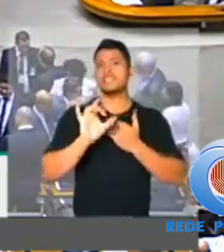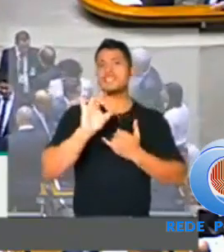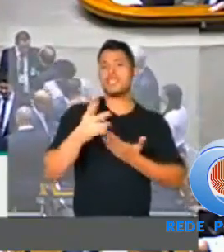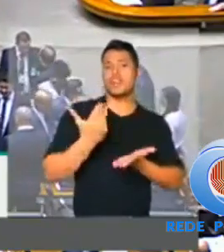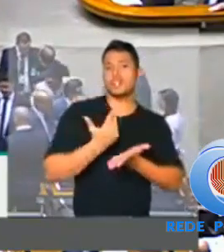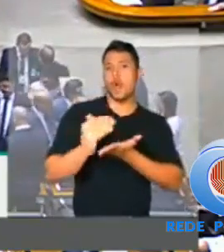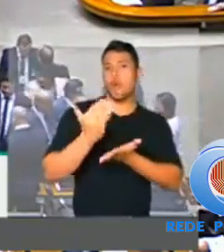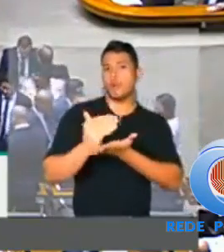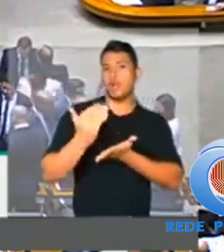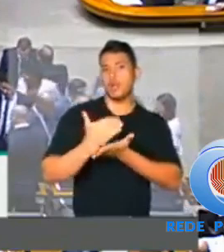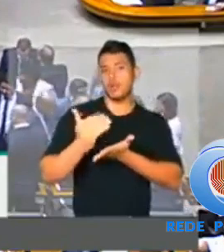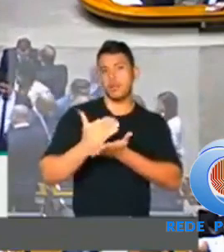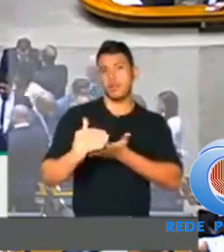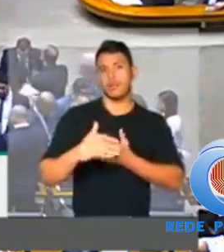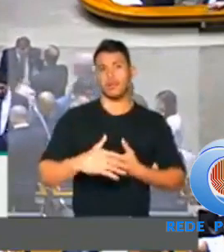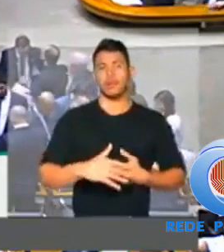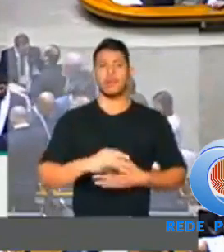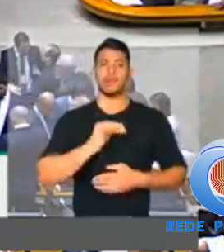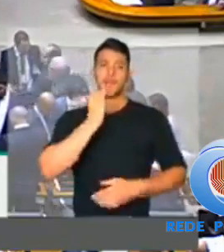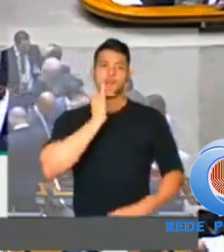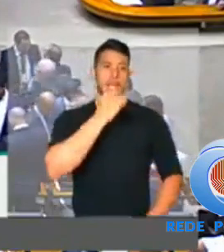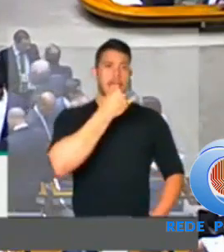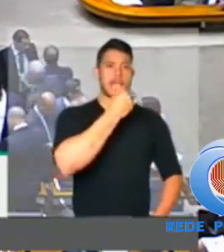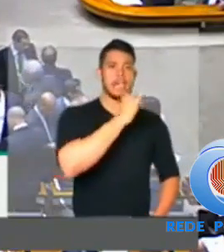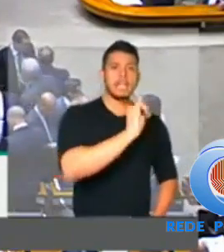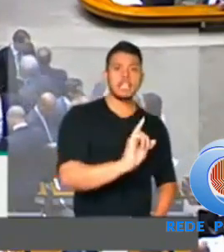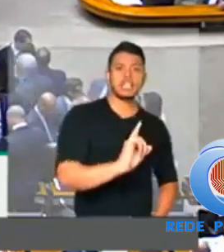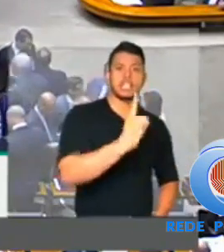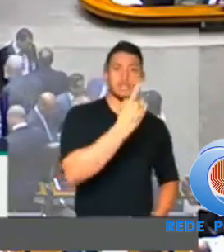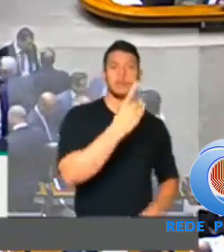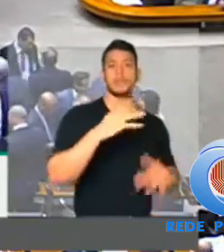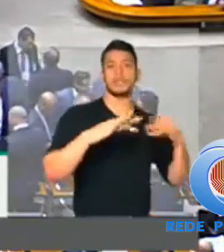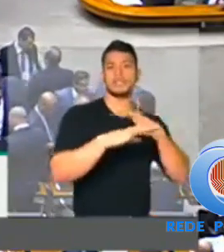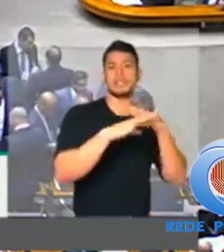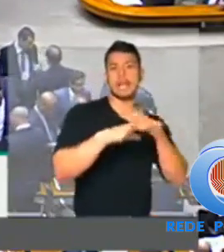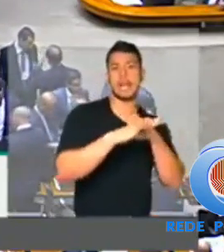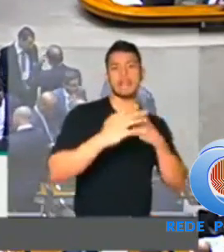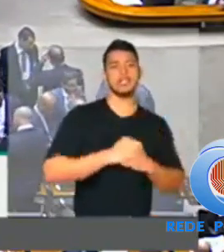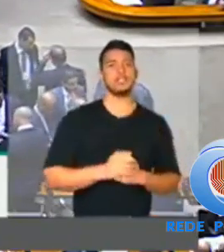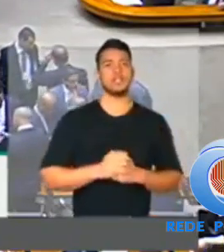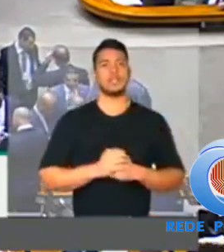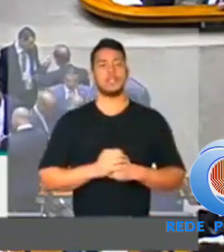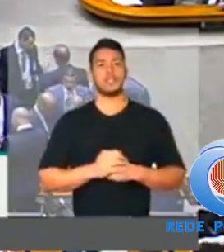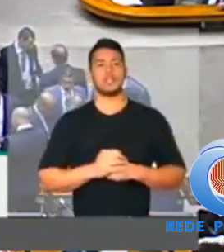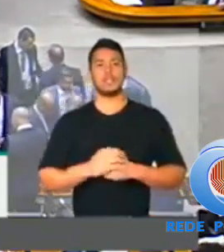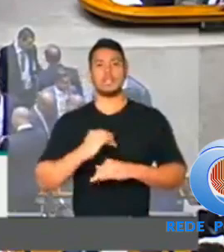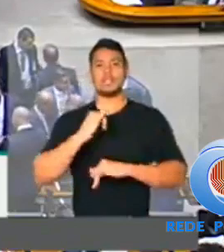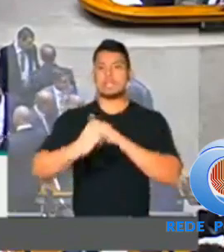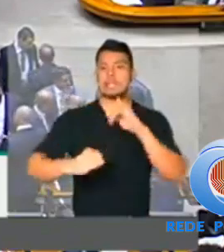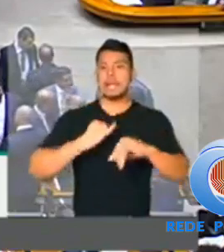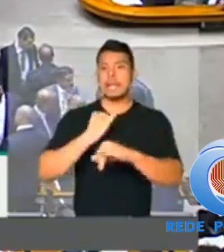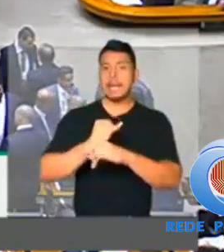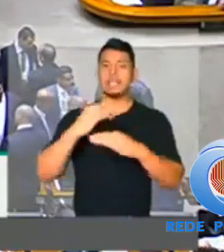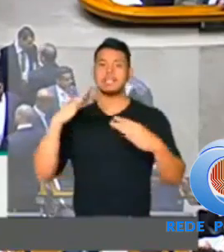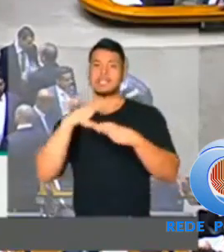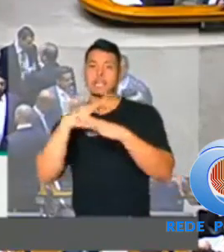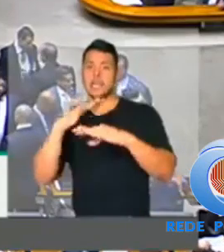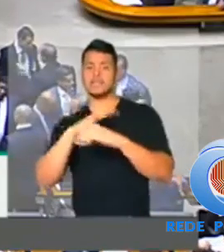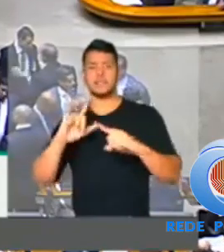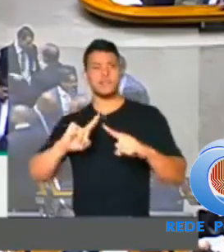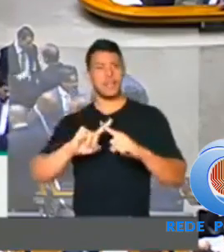públicas. Energia primeira na cidade, internet primeira na cidade. E agora também, o campo não está